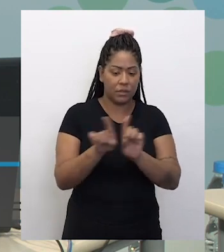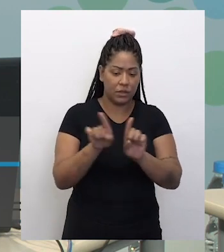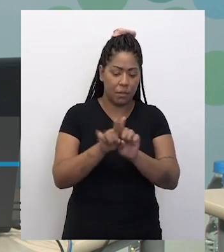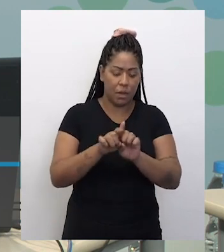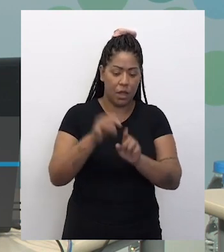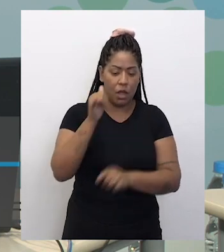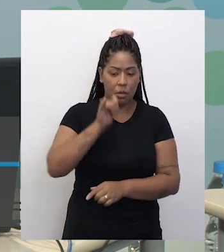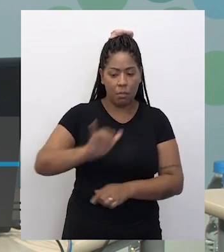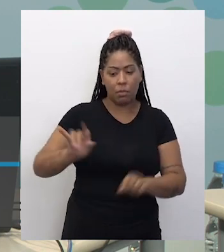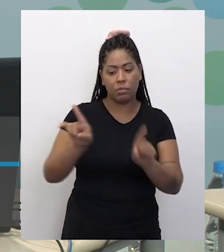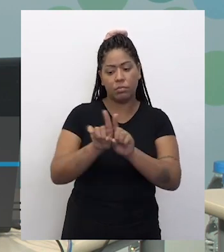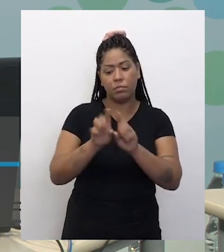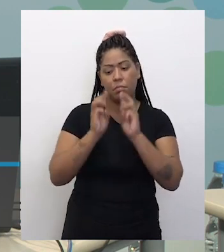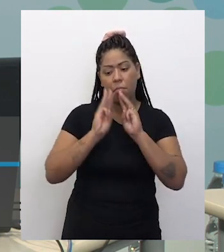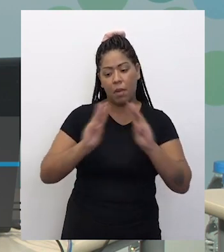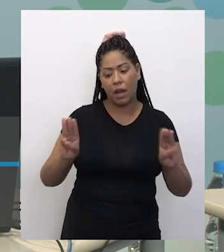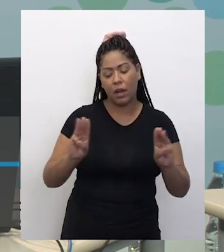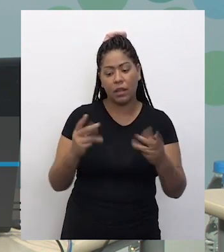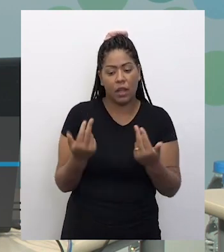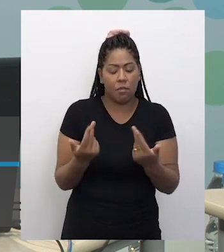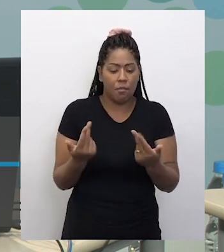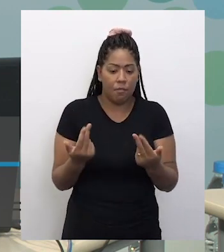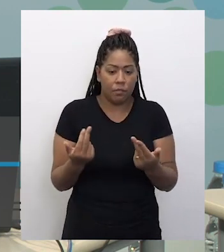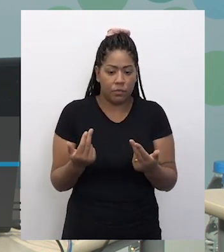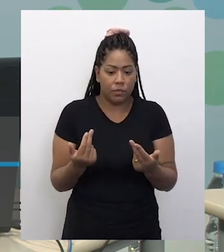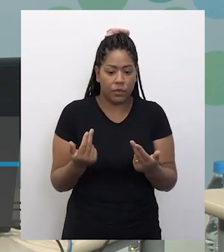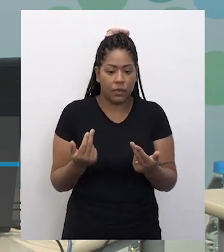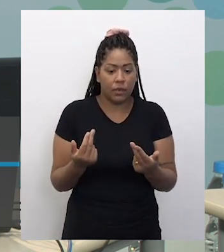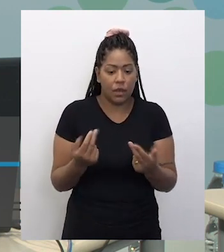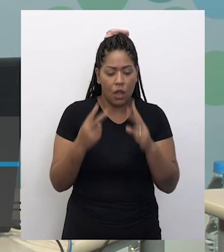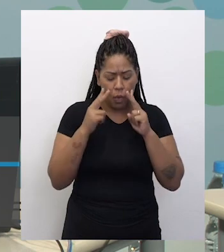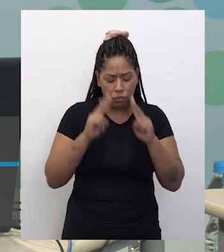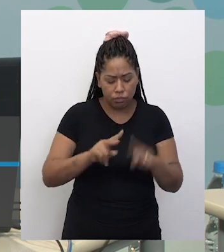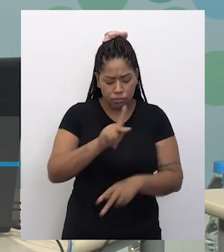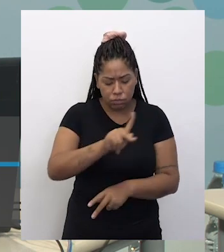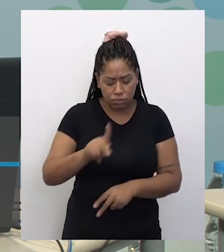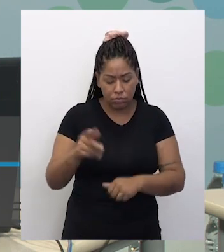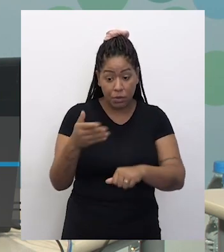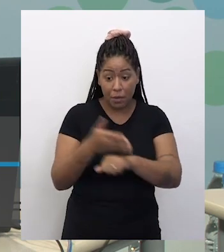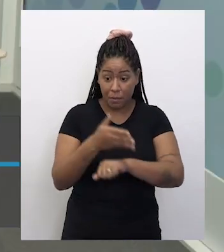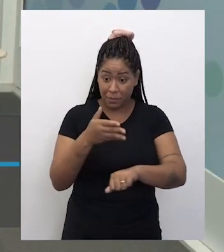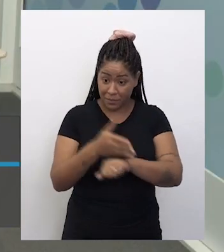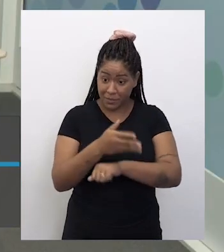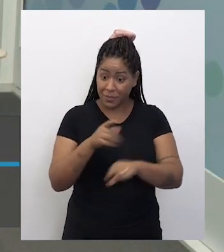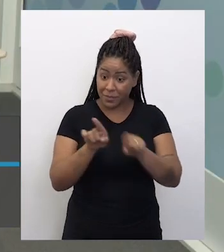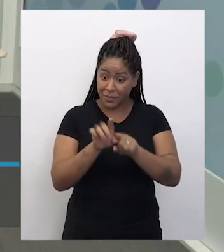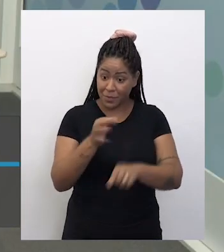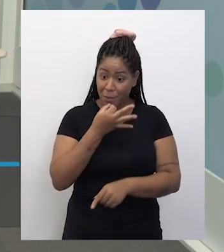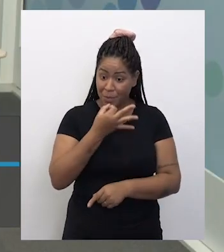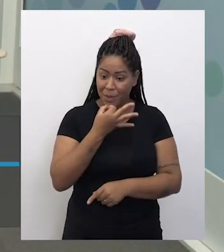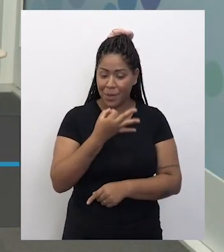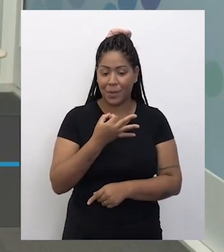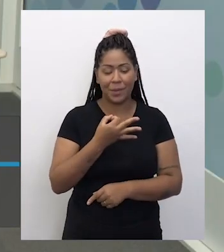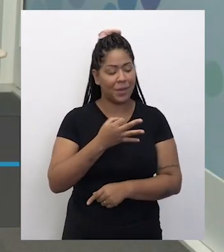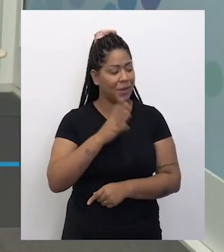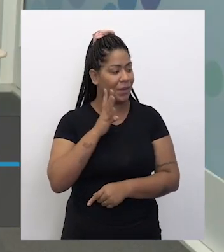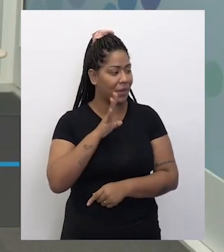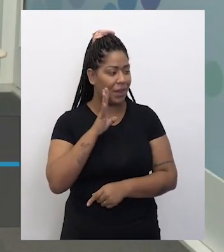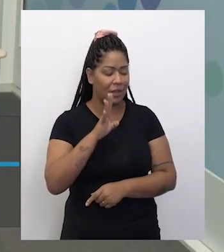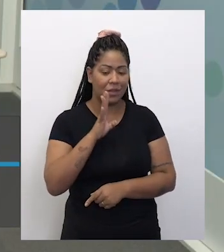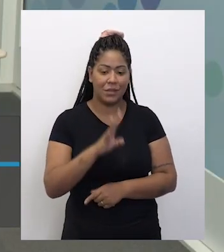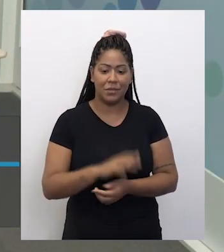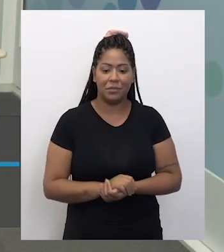comportamento. É isso aí, os professores participando, dando as suas definições, Pro. Muito bem, então nós já tivemos aí